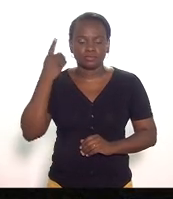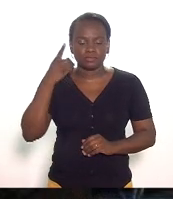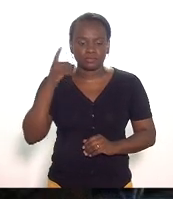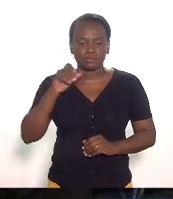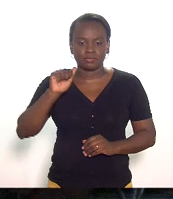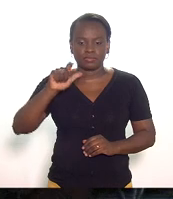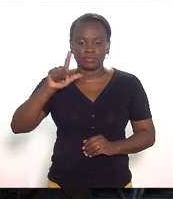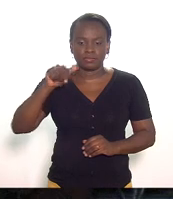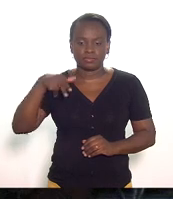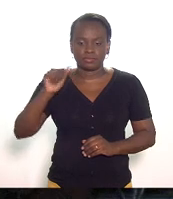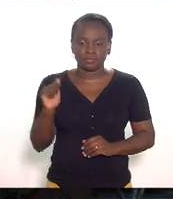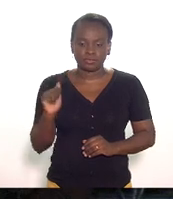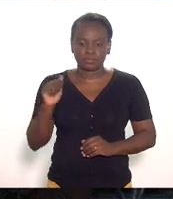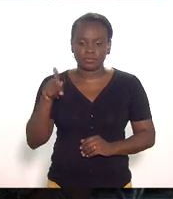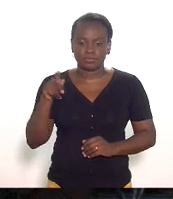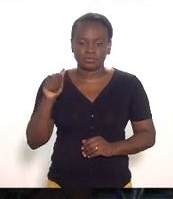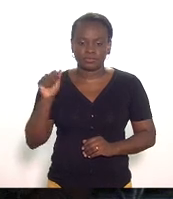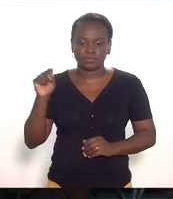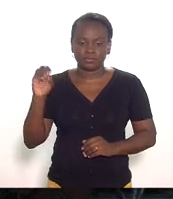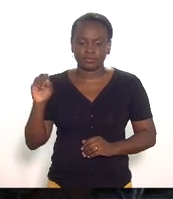Deputada Alana Passos.